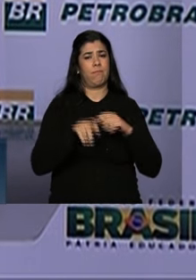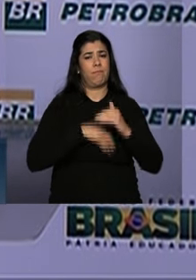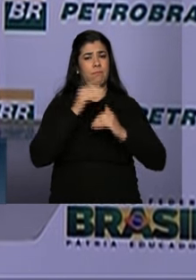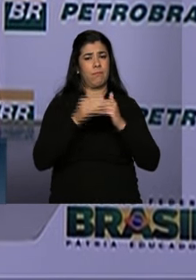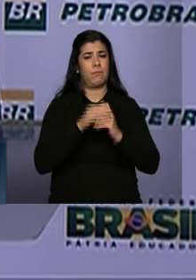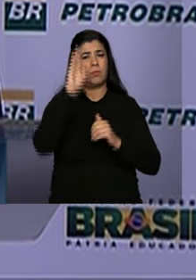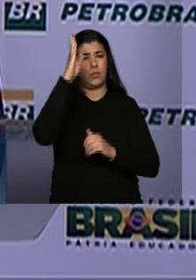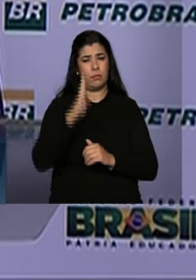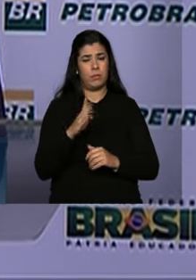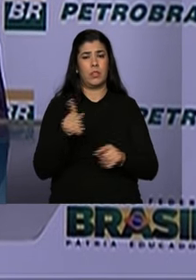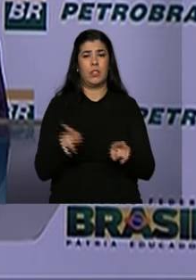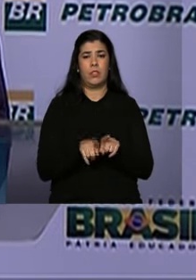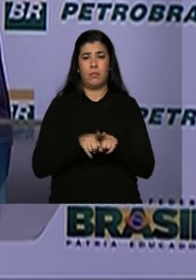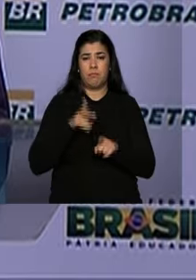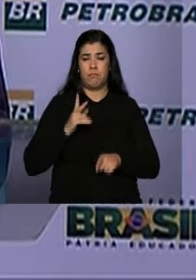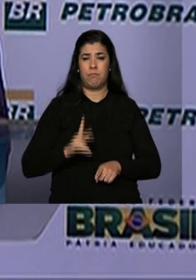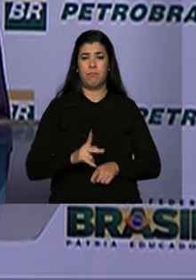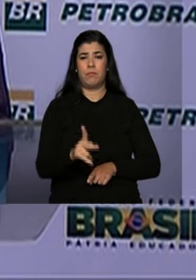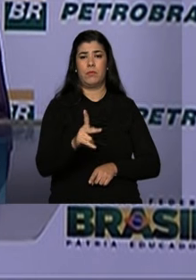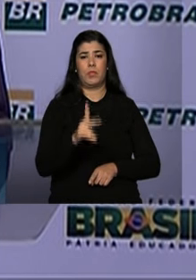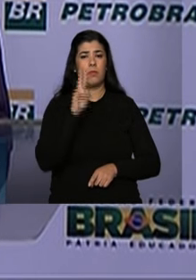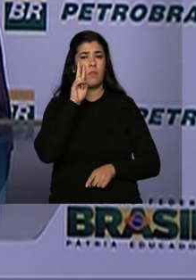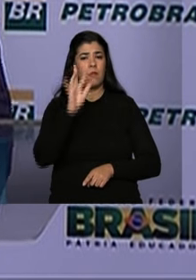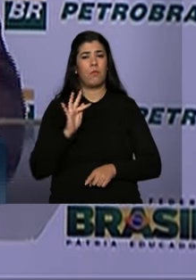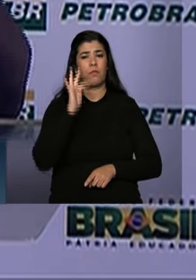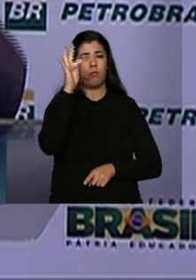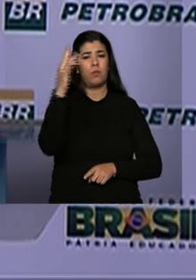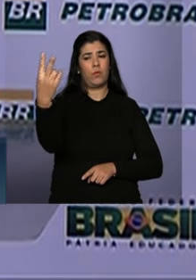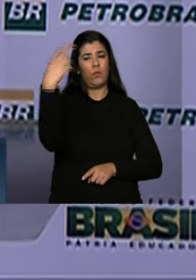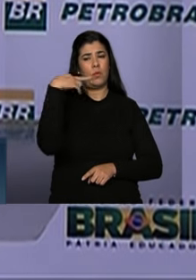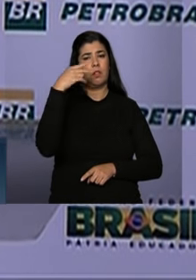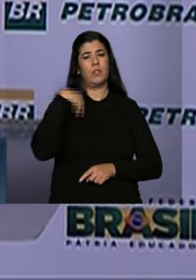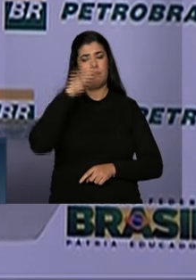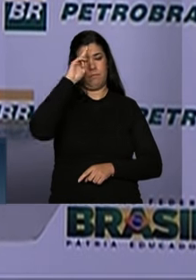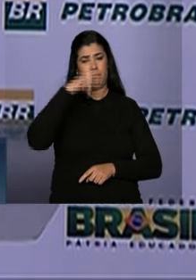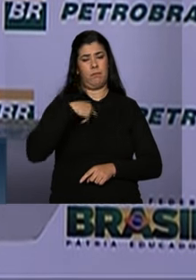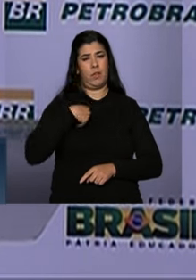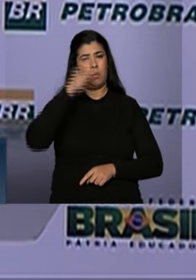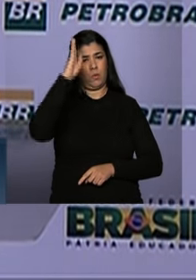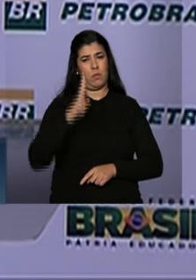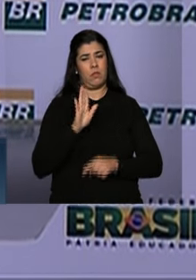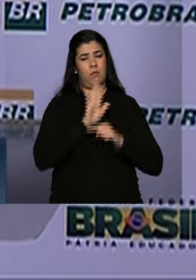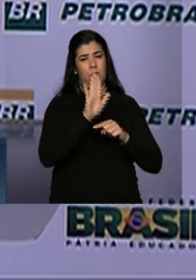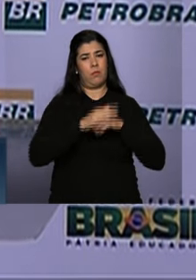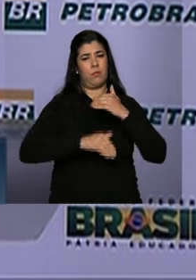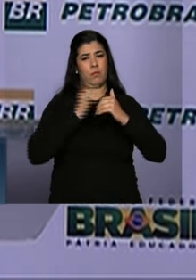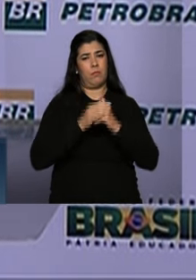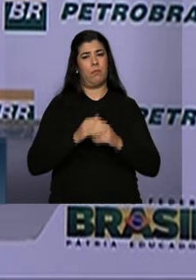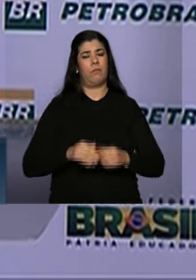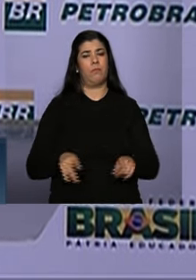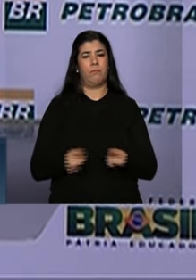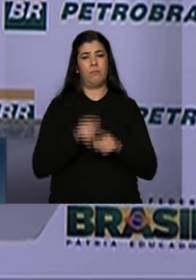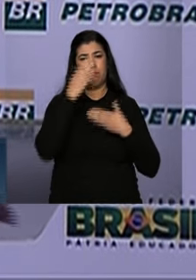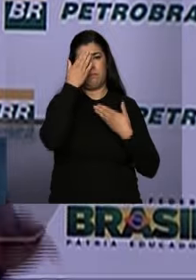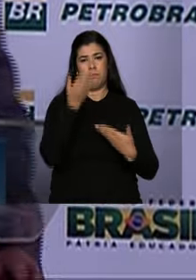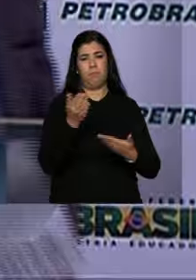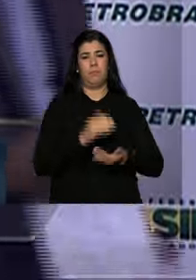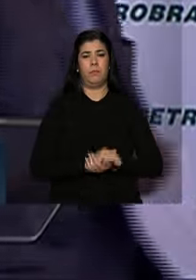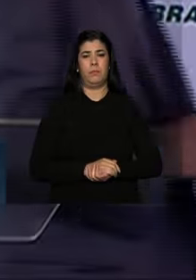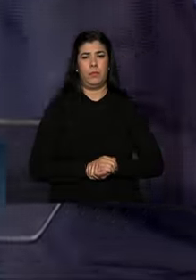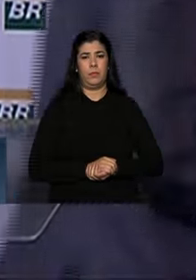Brasil crescer e o Brasil olhar para nós como brasileiros que ajudam o Brasil a crescer. Muito